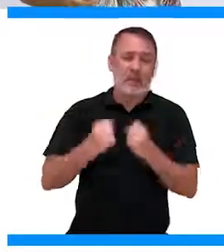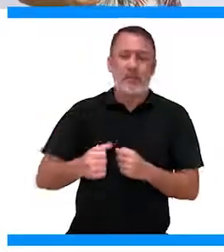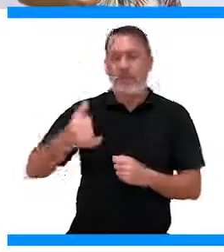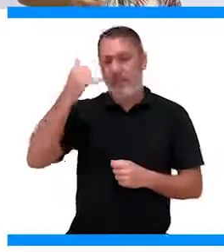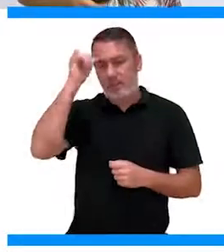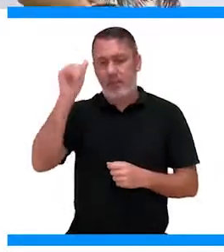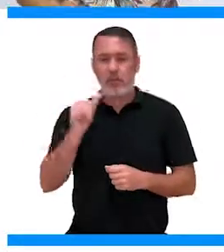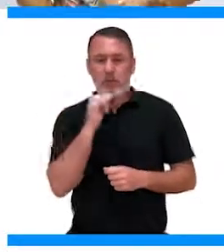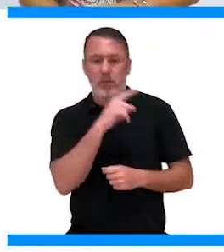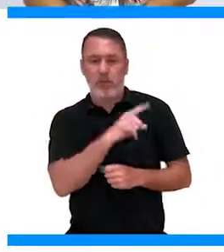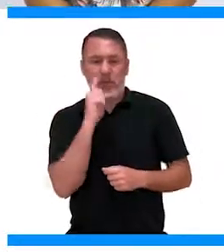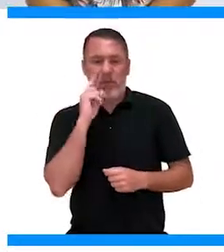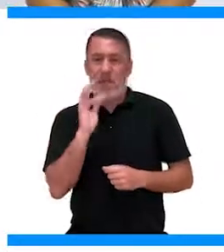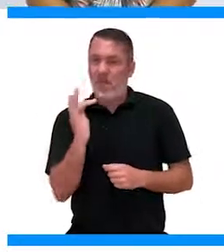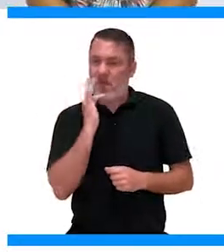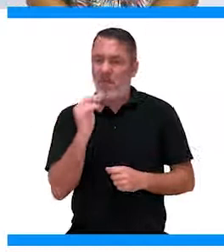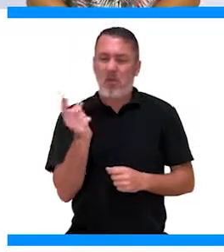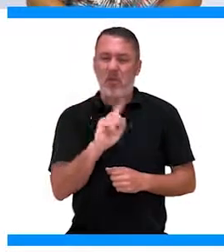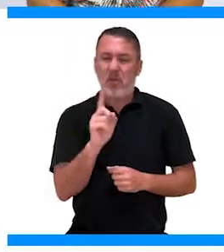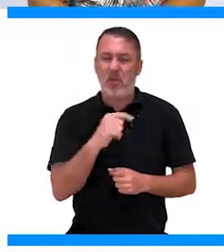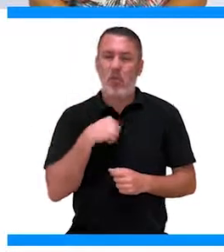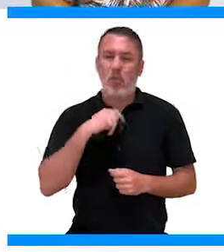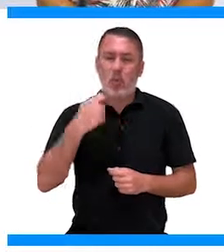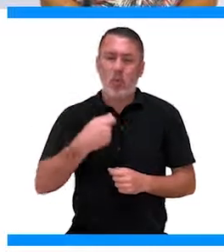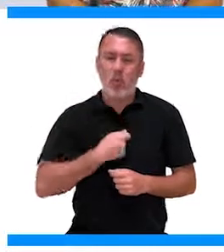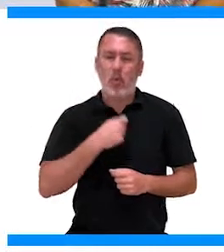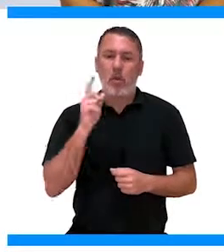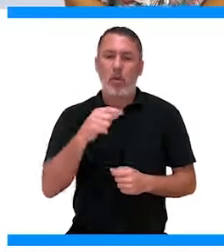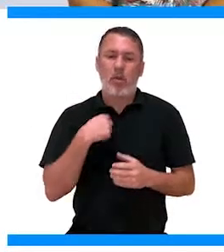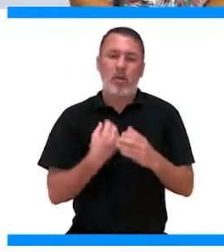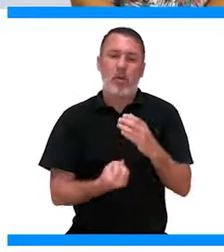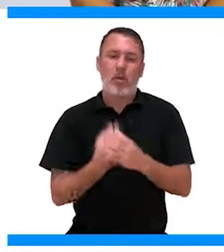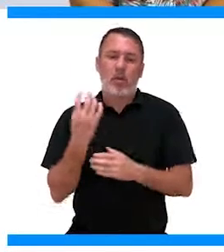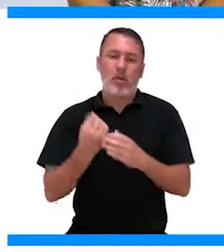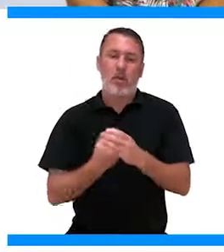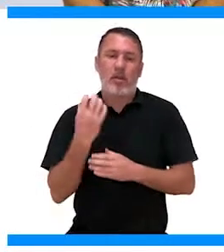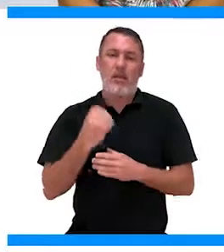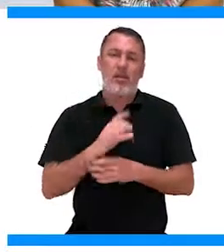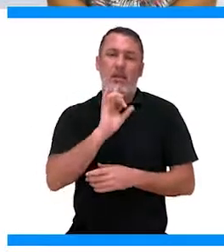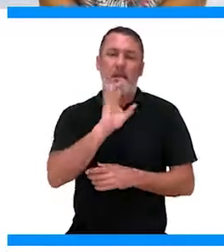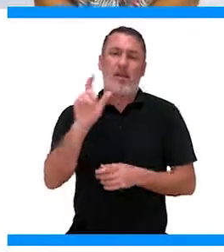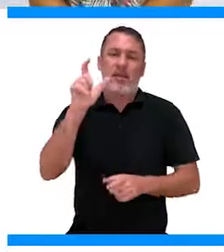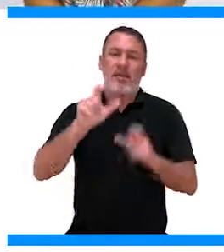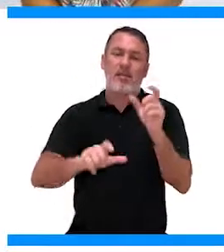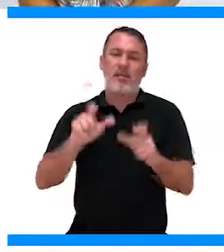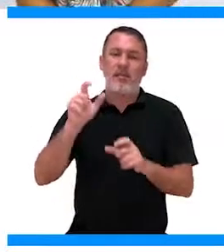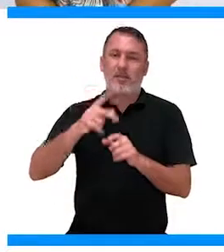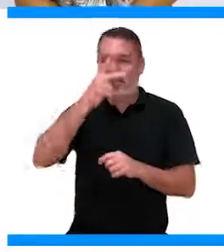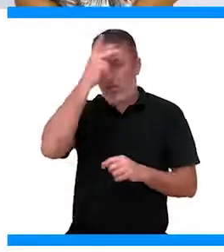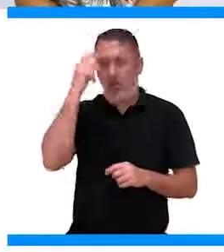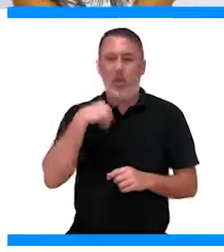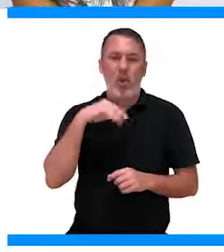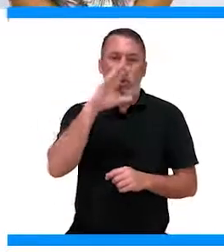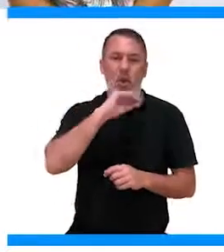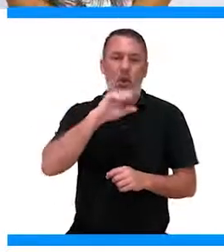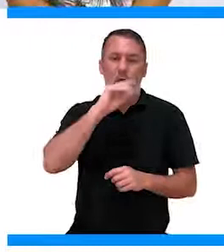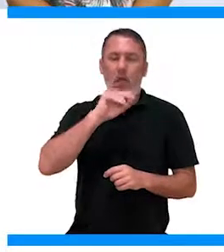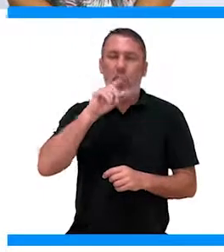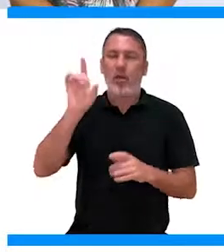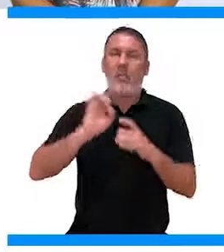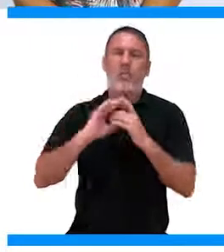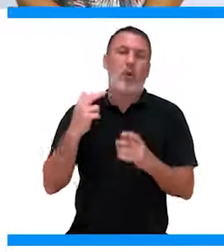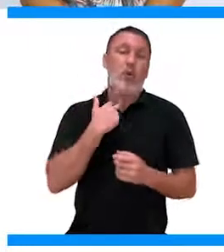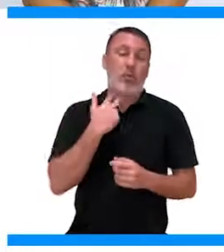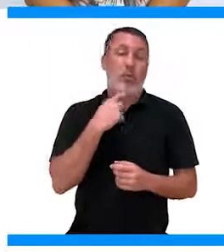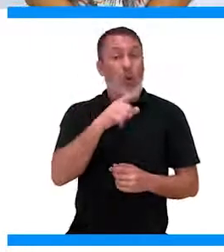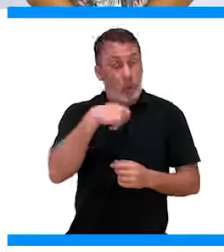né? Então aqui, fofoqueira não, querida, eu sou produtora de biografias orais não autorizadas. Quer dizer, ela